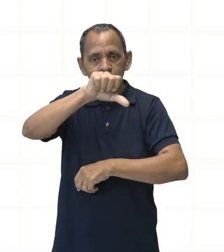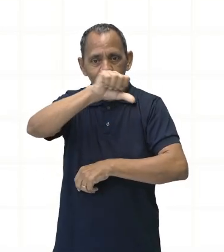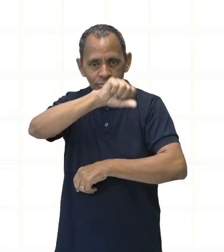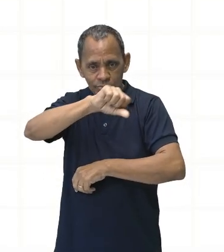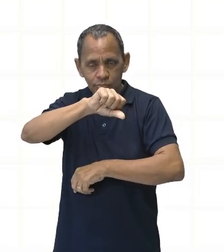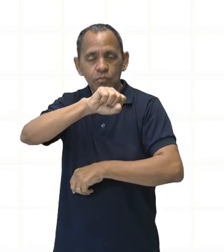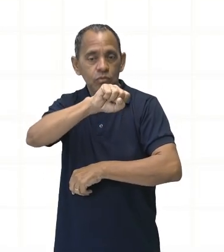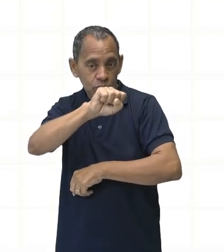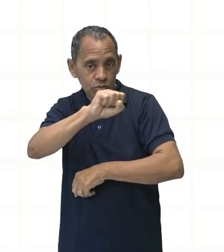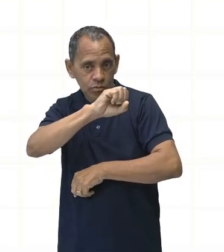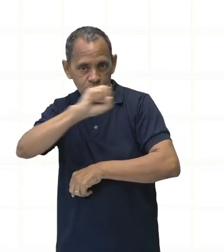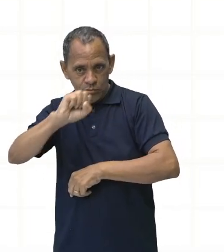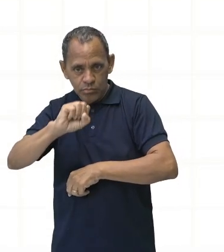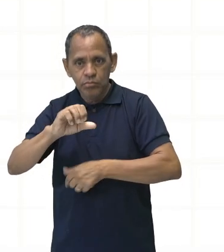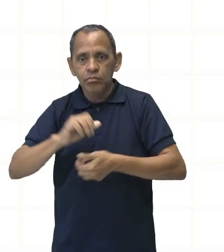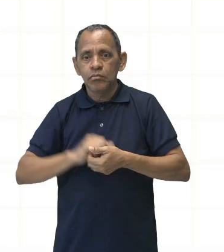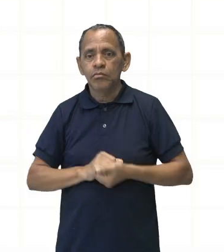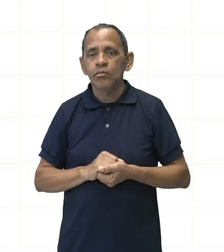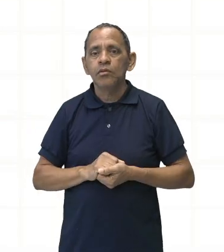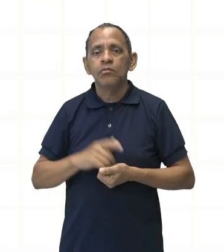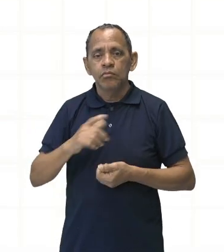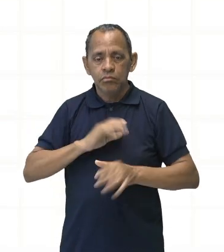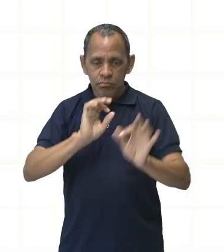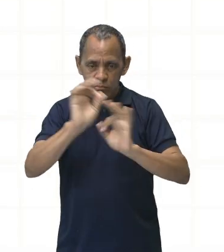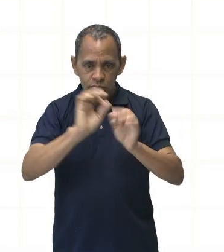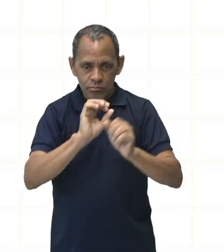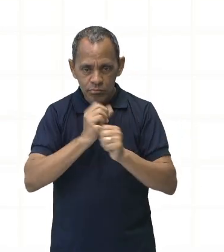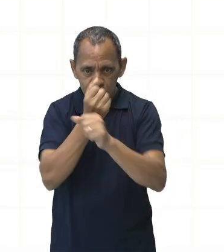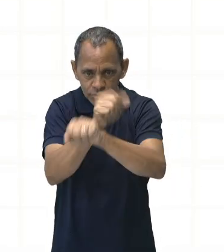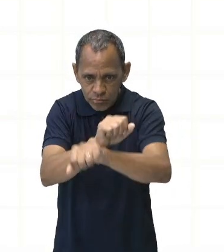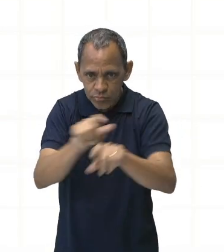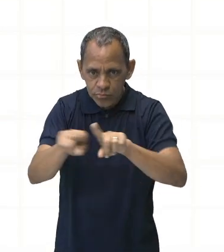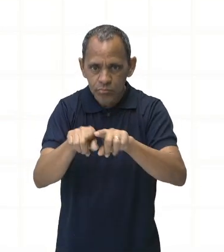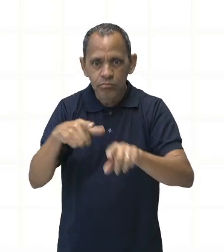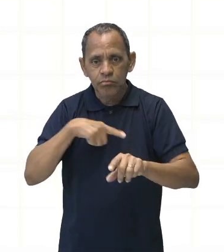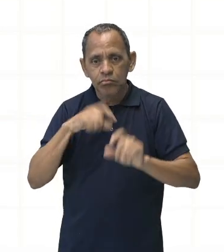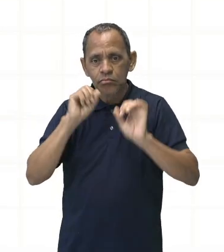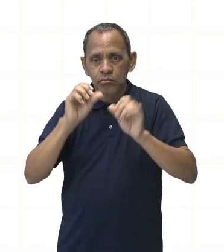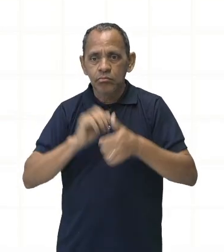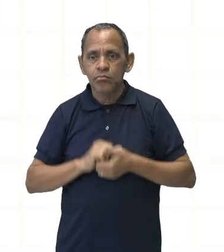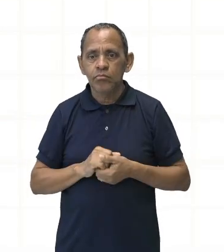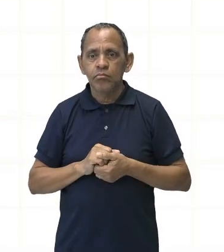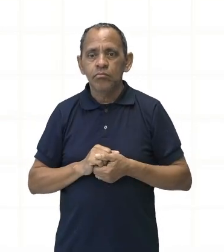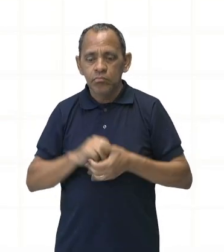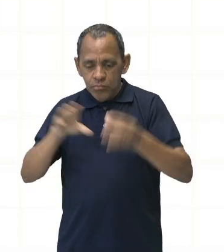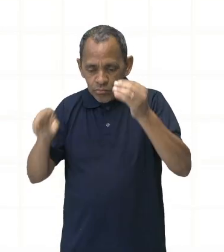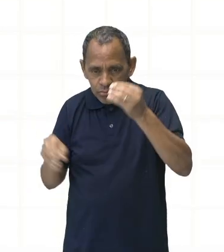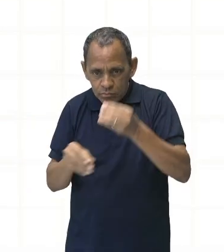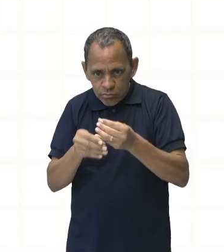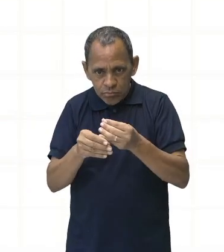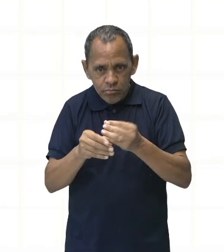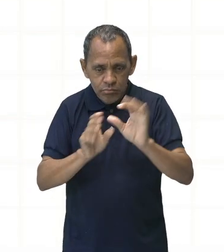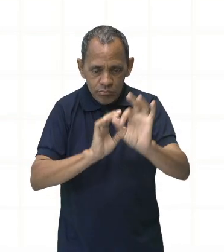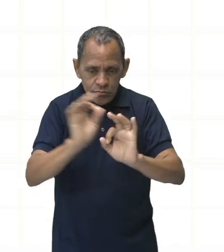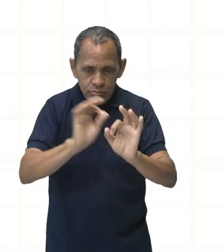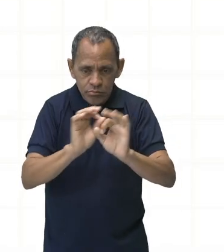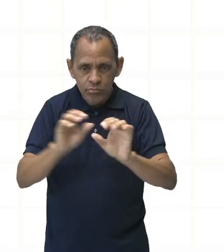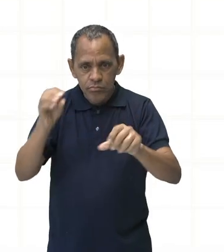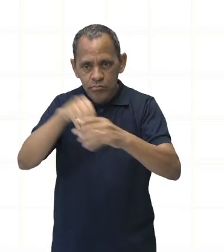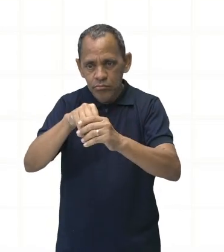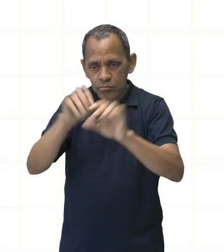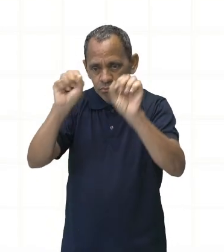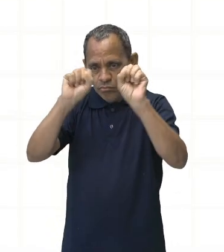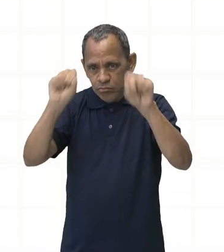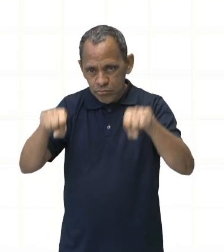1888, tivemos a manutenção da escravidão, certo? Em que houve ali essa implementação desse sistema, né, de